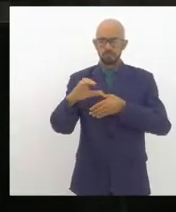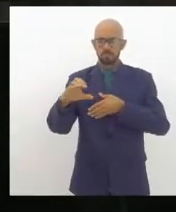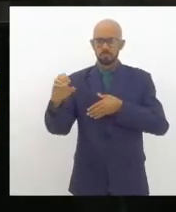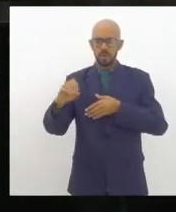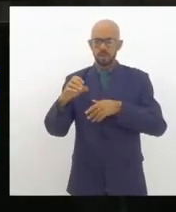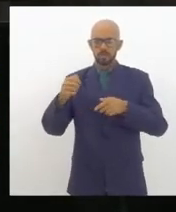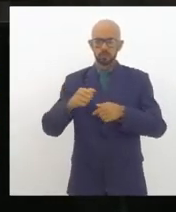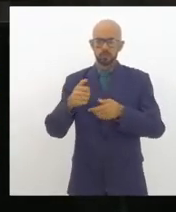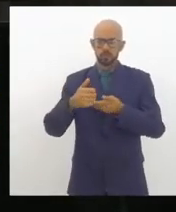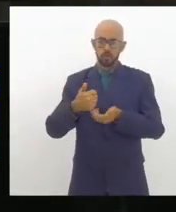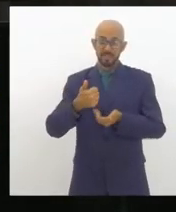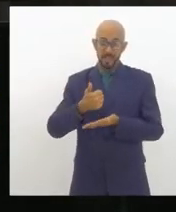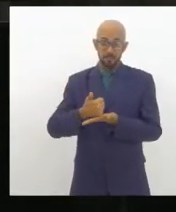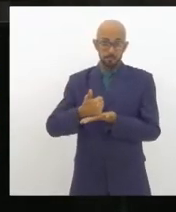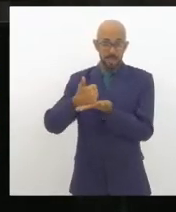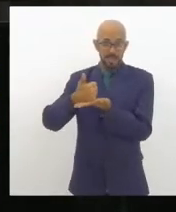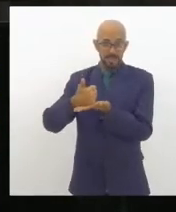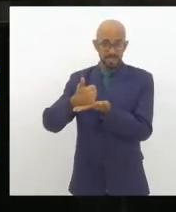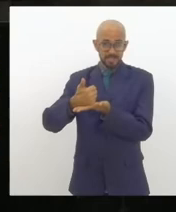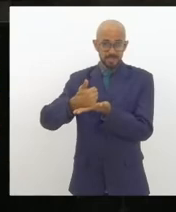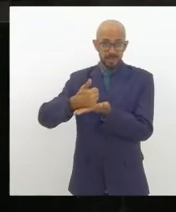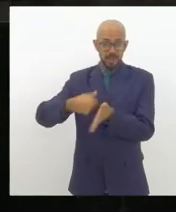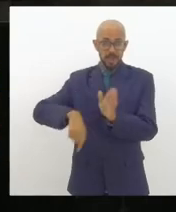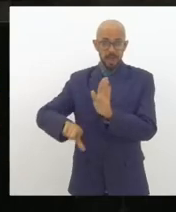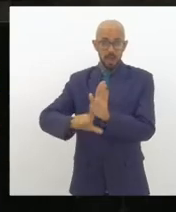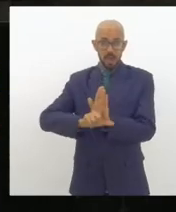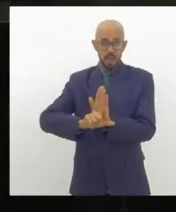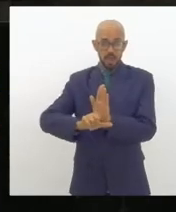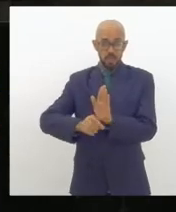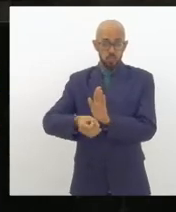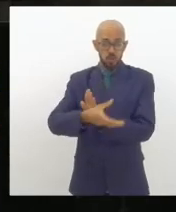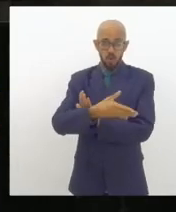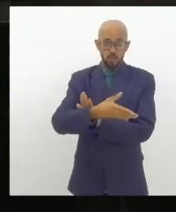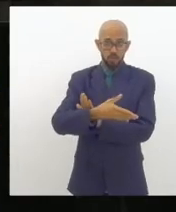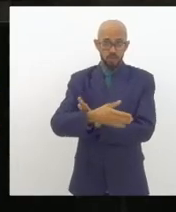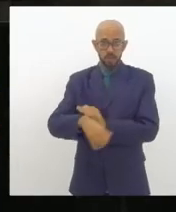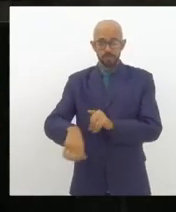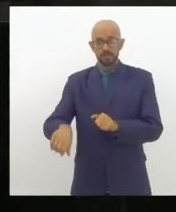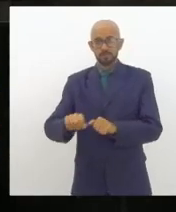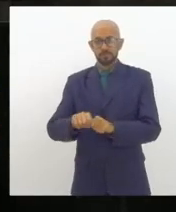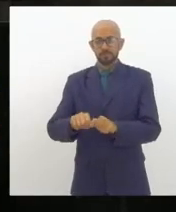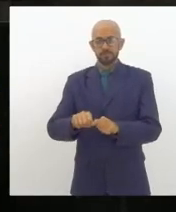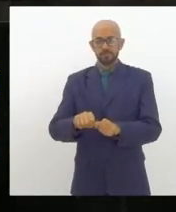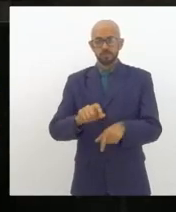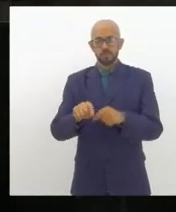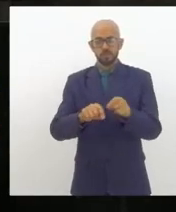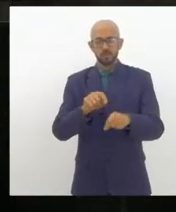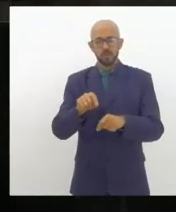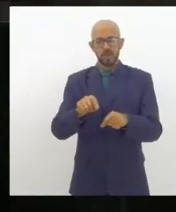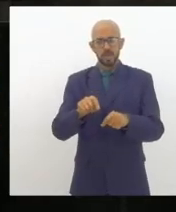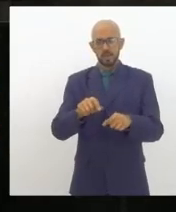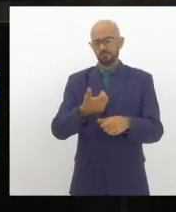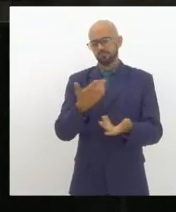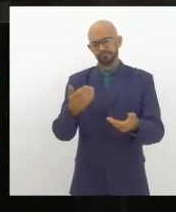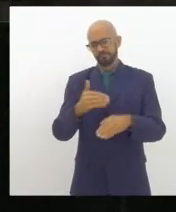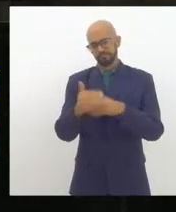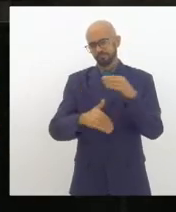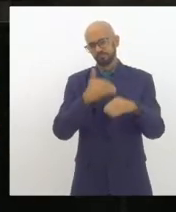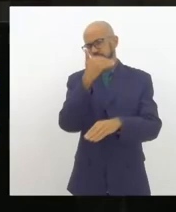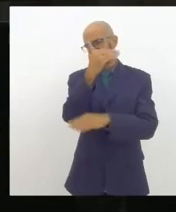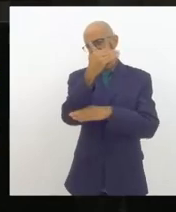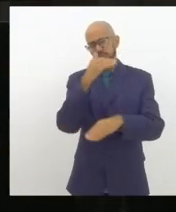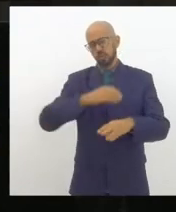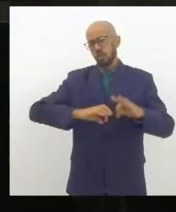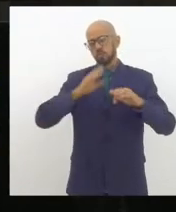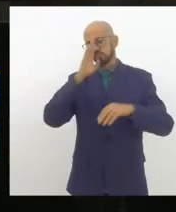de legalidade, aí mesmo, usando a linguagem popular, estourou a boca do balão. É só a gente